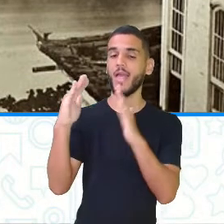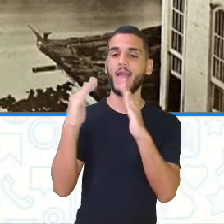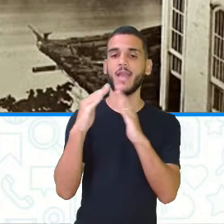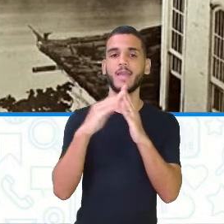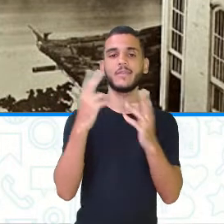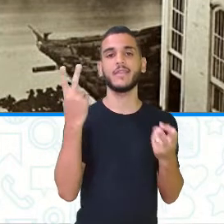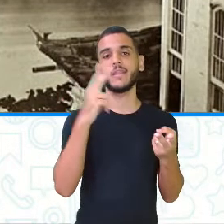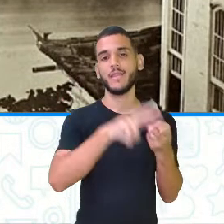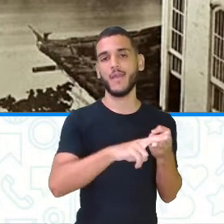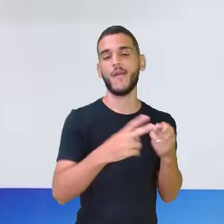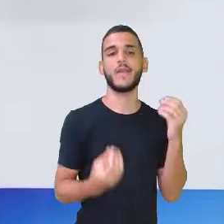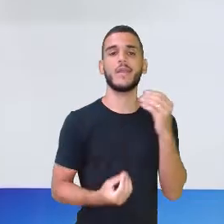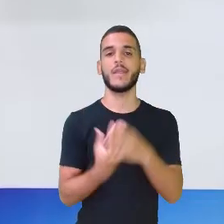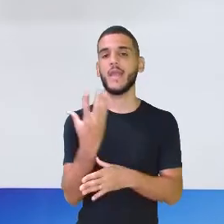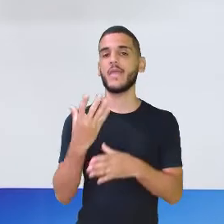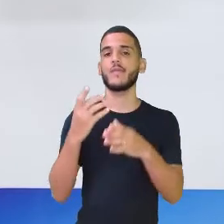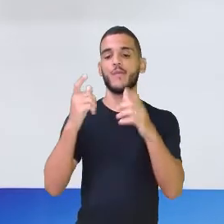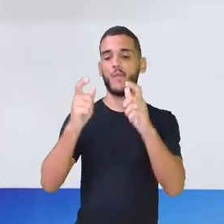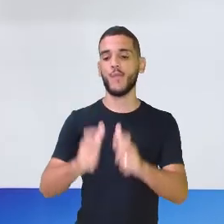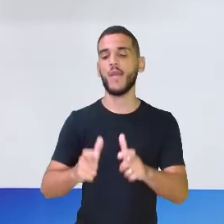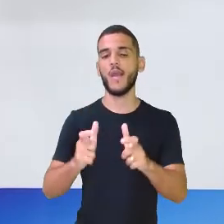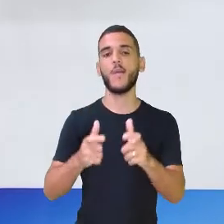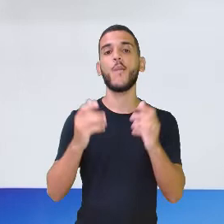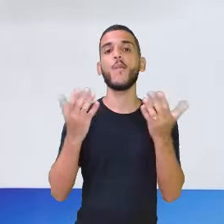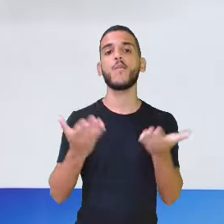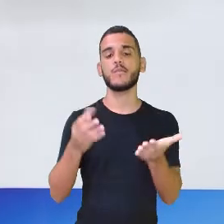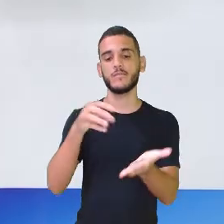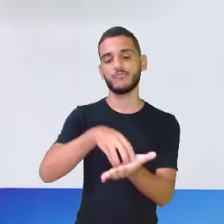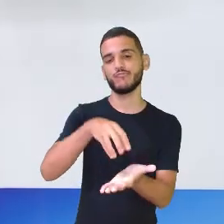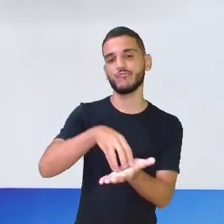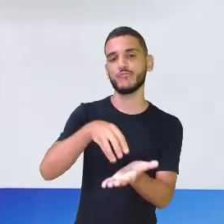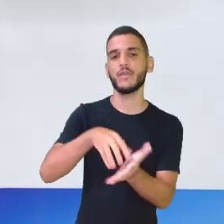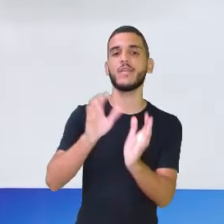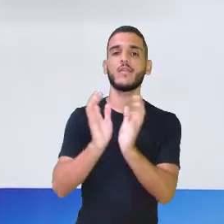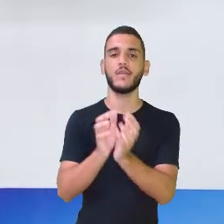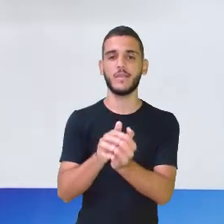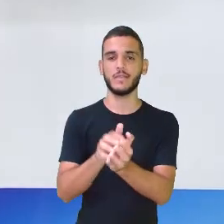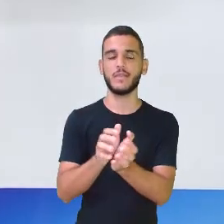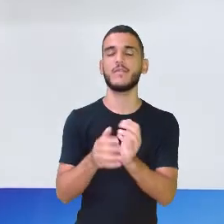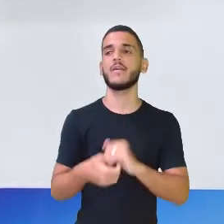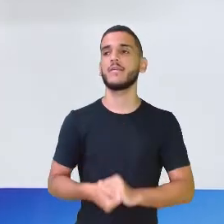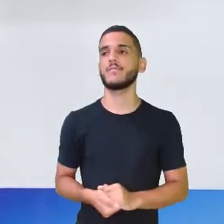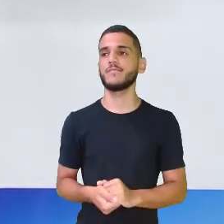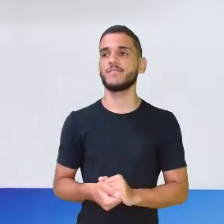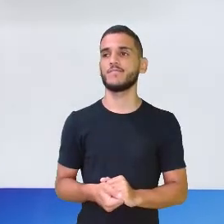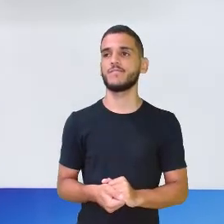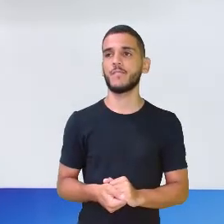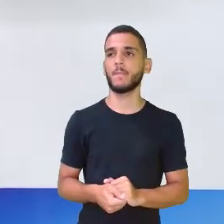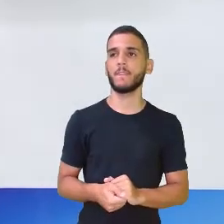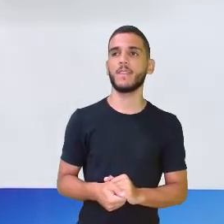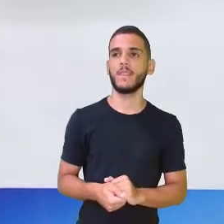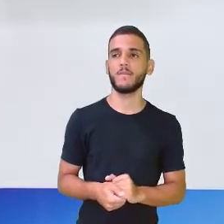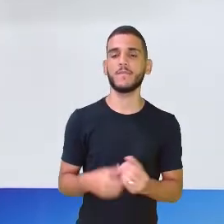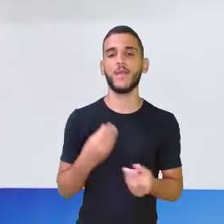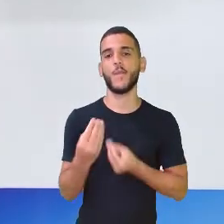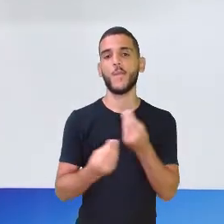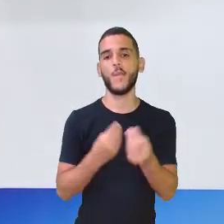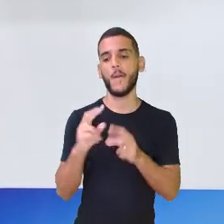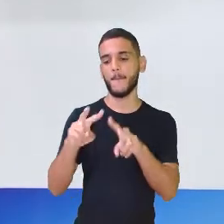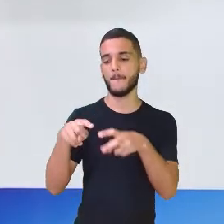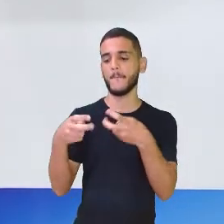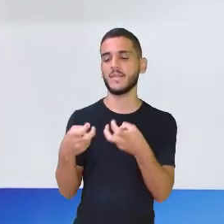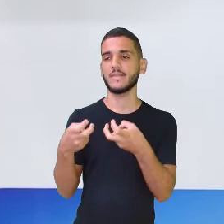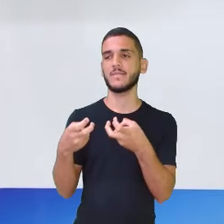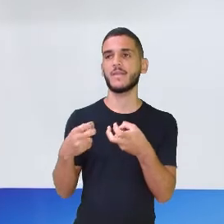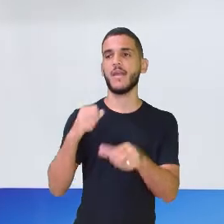criada na época ali no centro do Recife, justamente para essas pessoas. Só que como a gente vê as modificações da